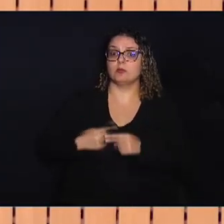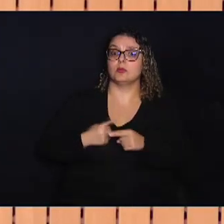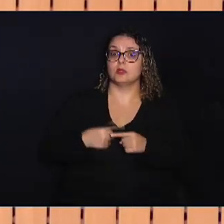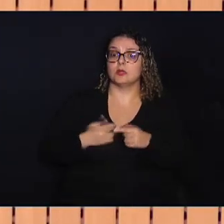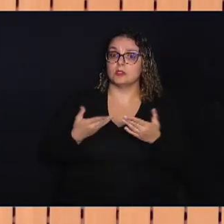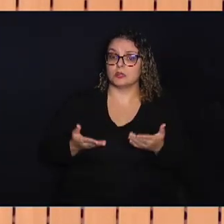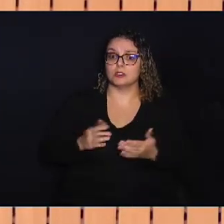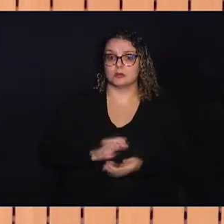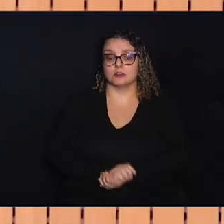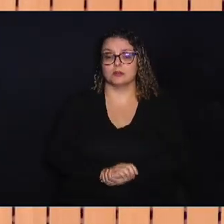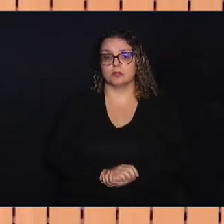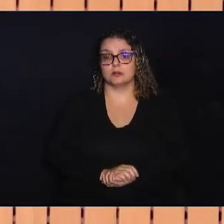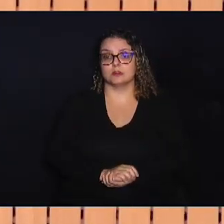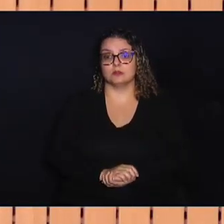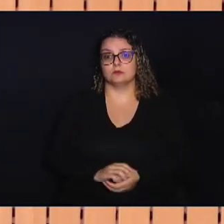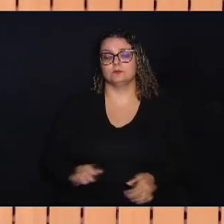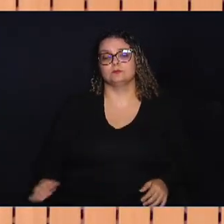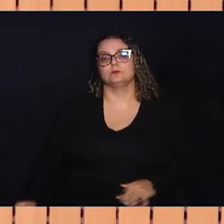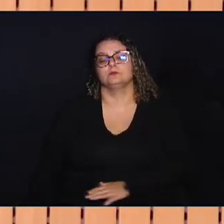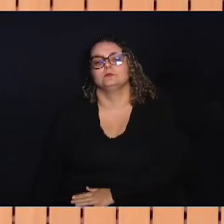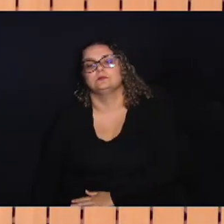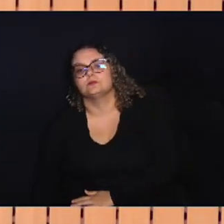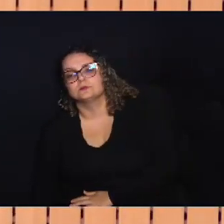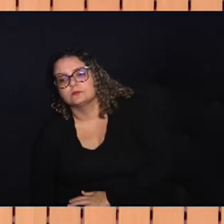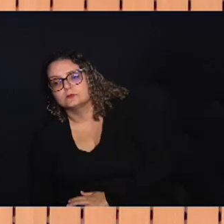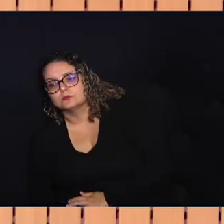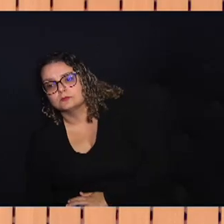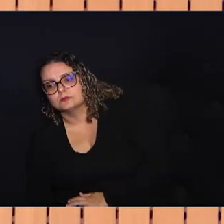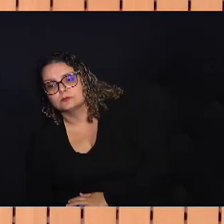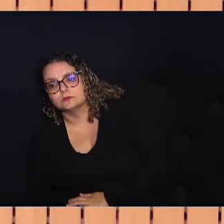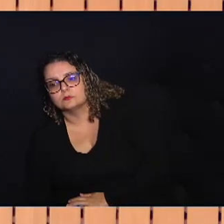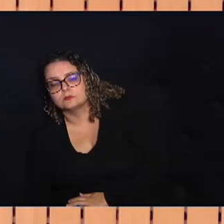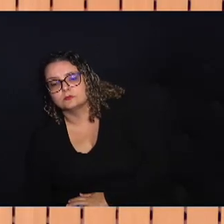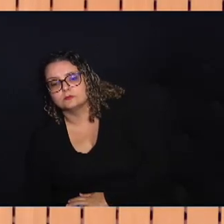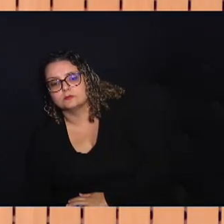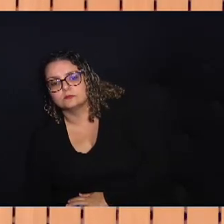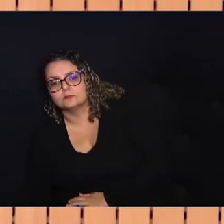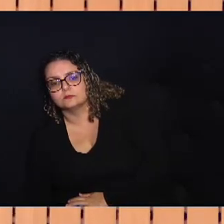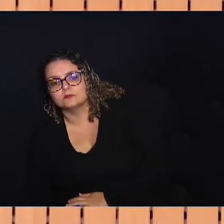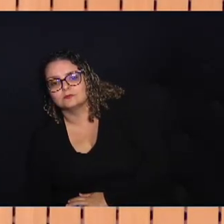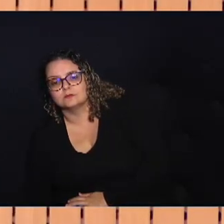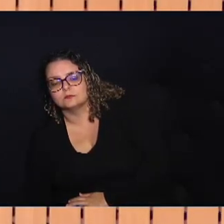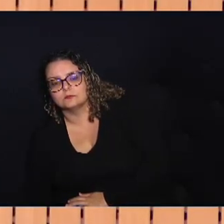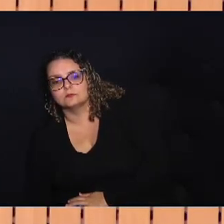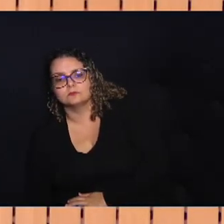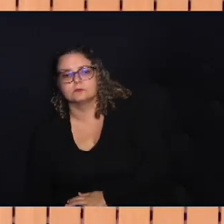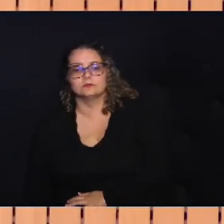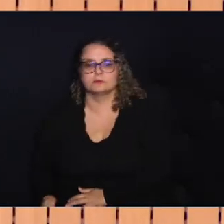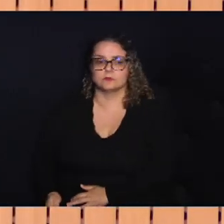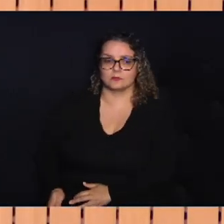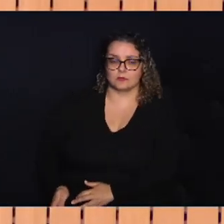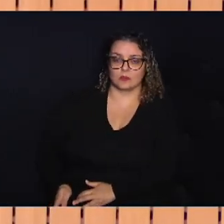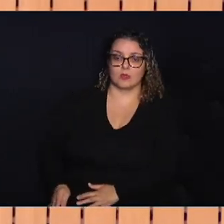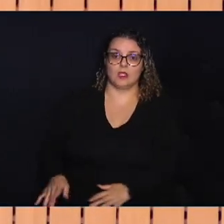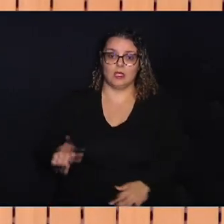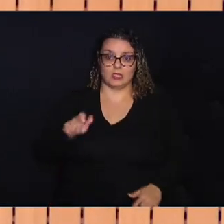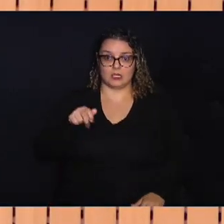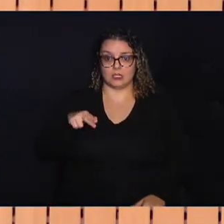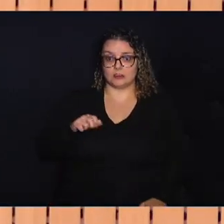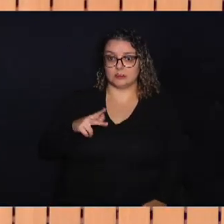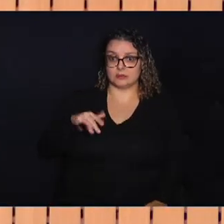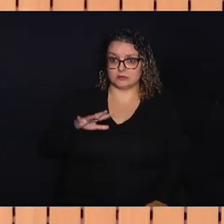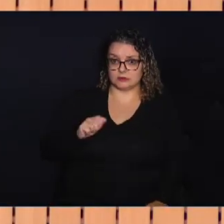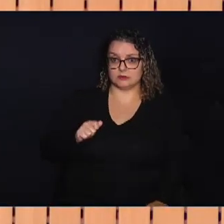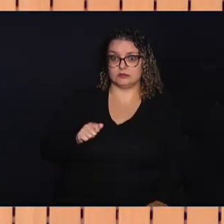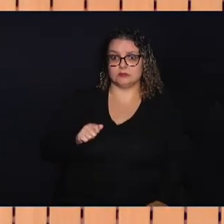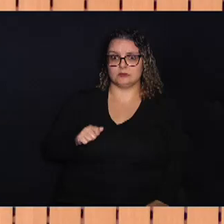isso passa pela mão da ganância do mercado da educação? Esse é um dos maiores absurdos que a direita